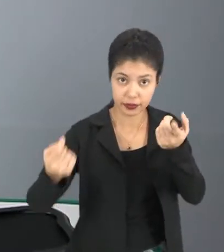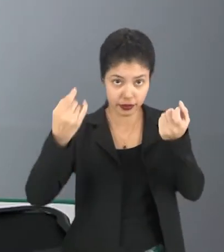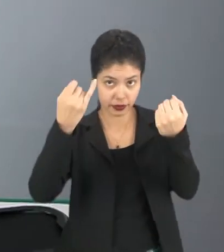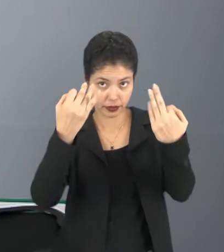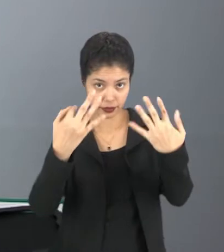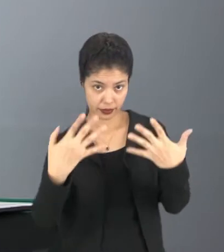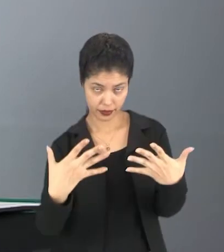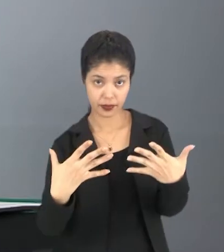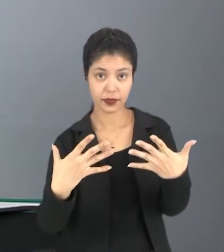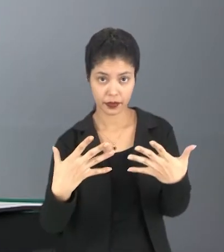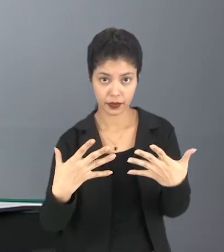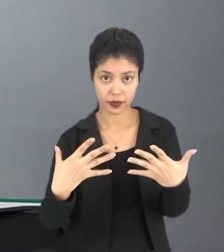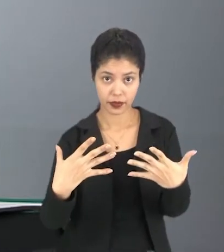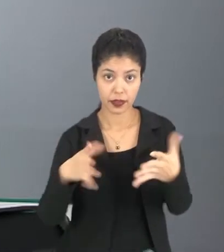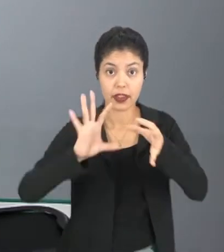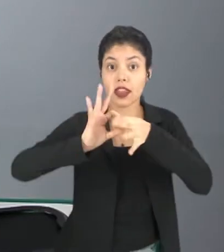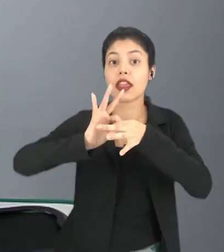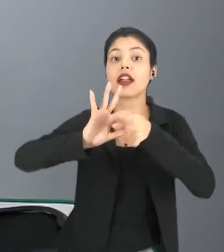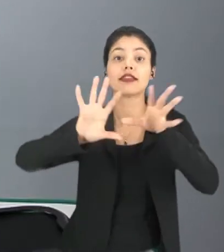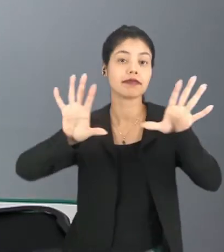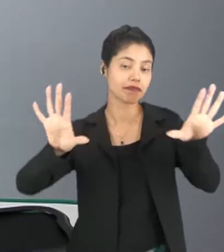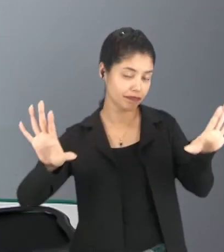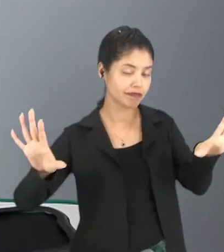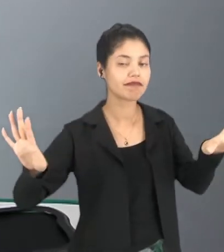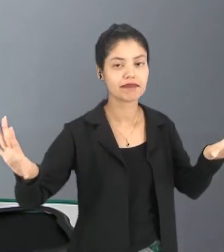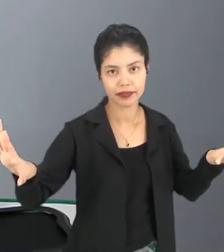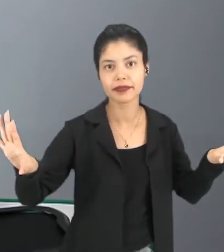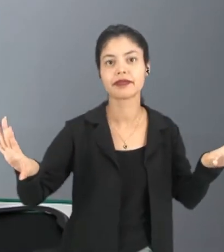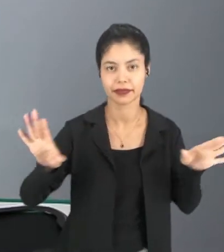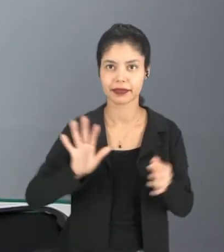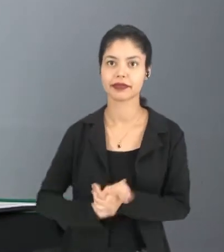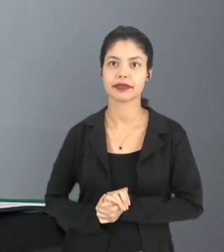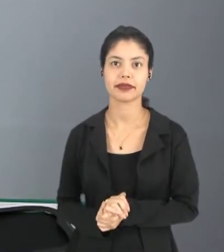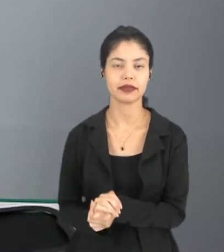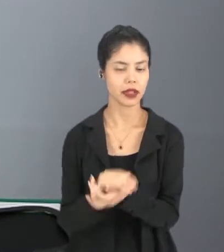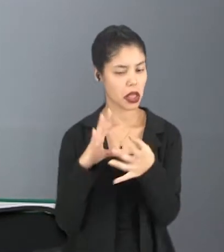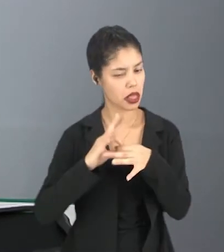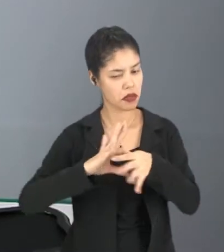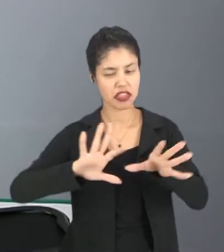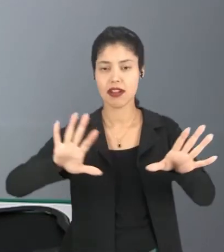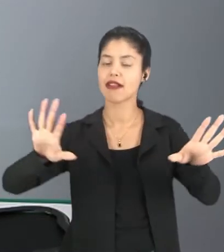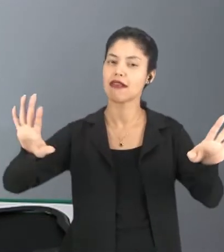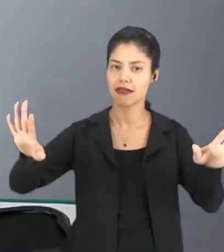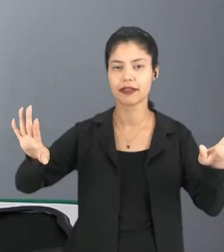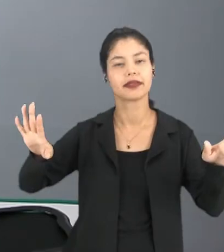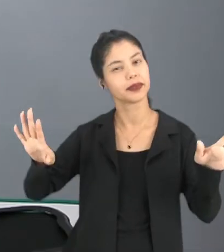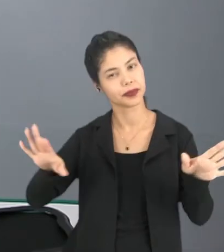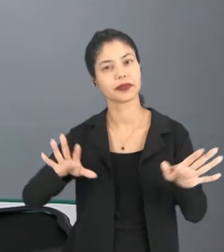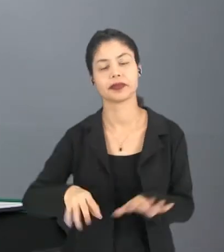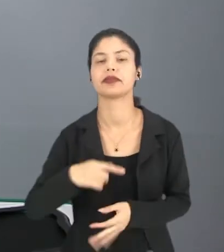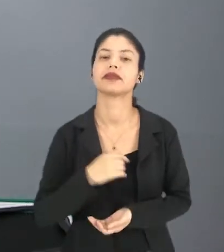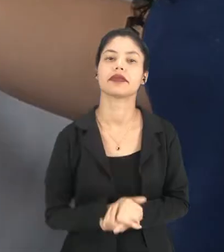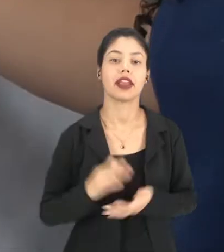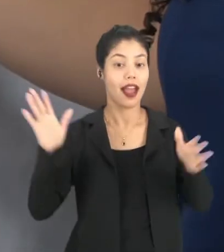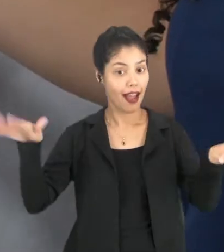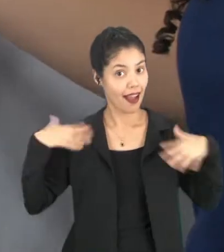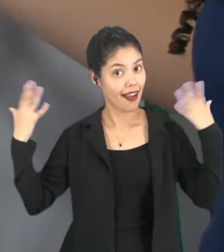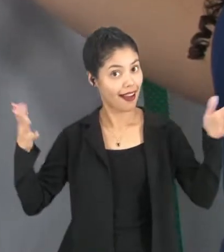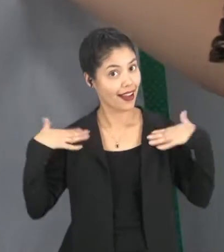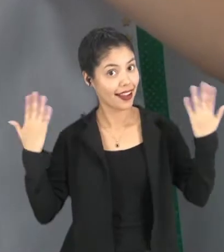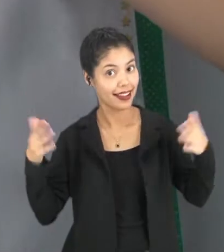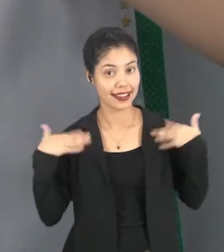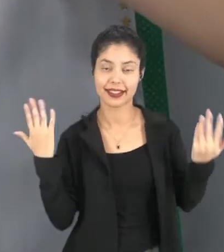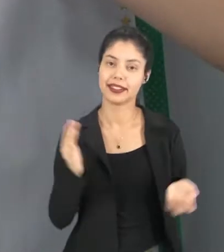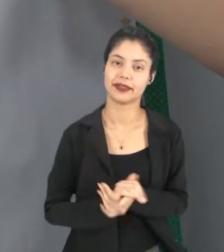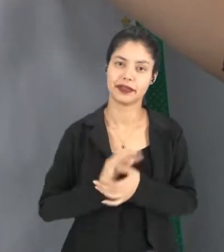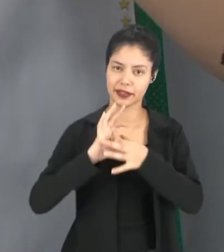essas borboletas são livres, estão livres, em liberdade. Elas são alegres e estão